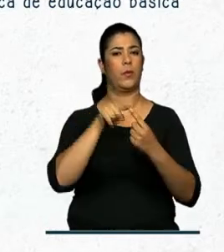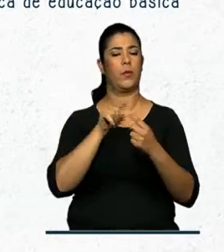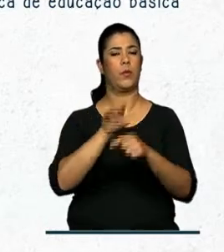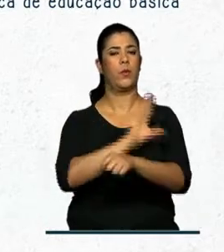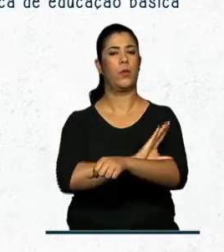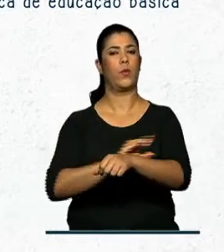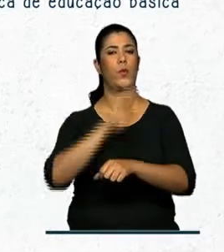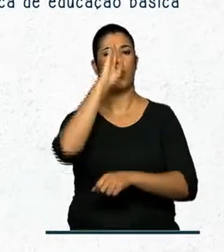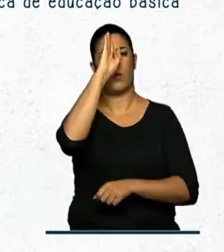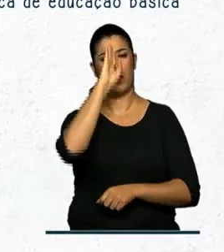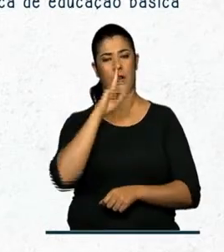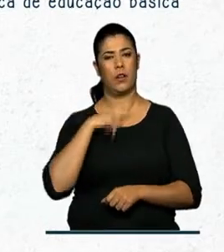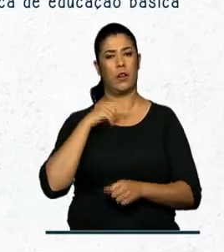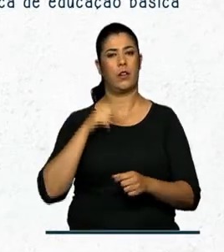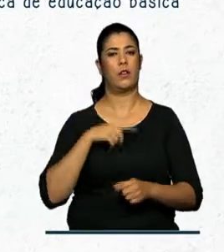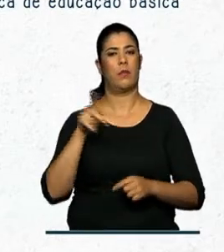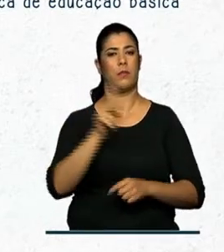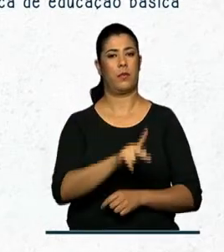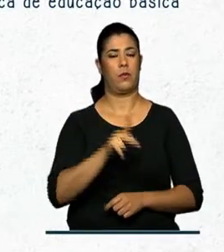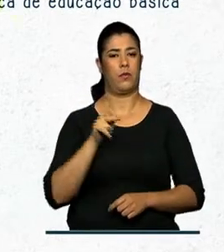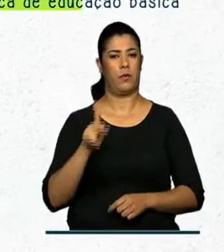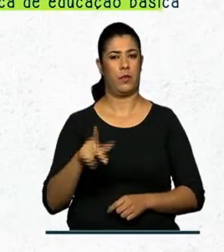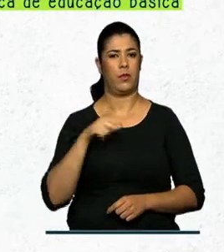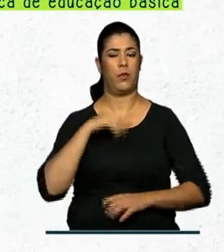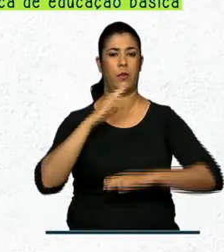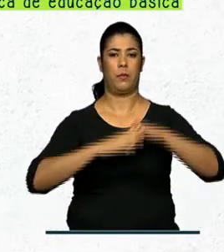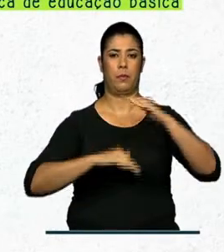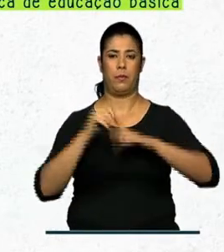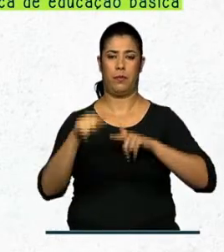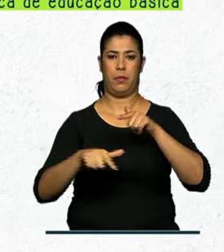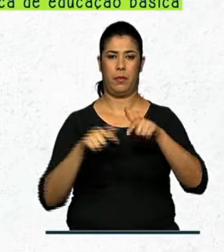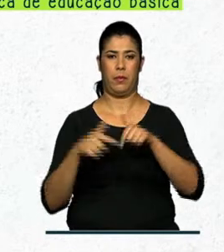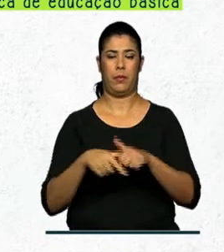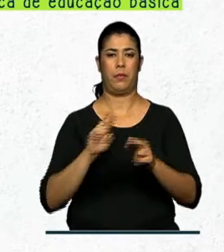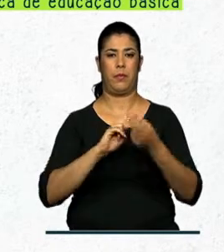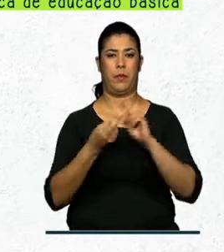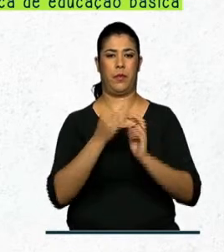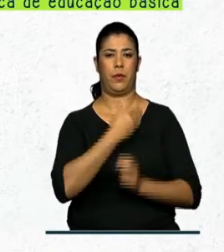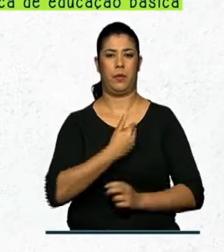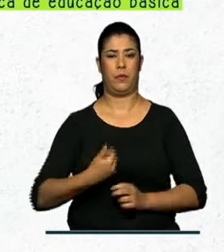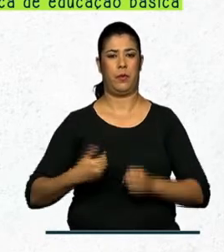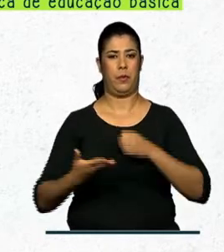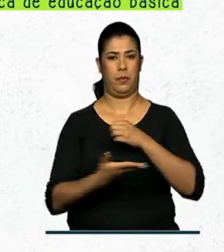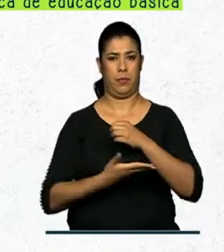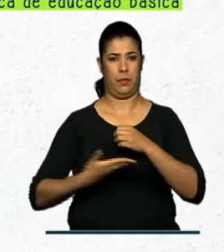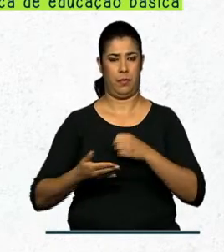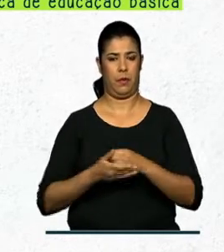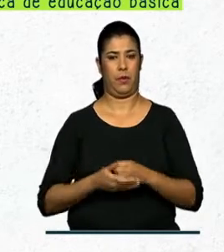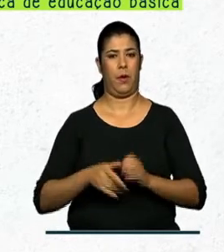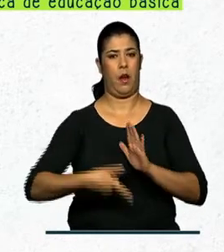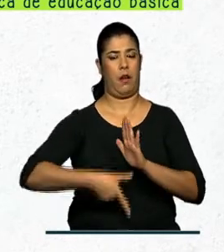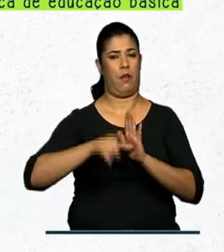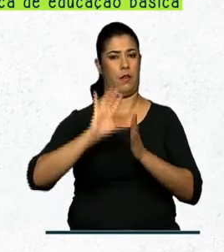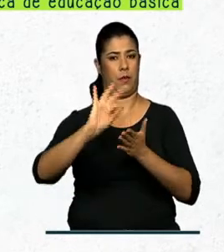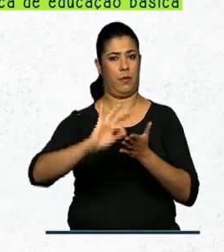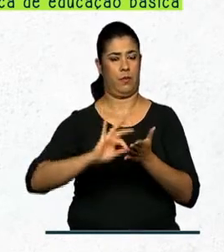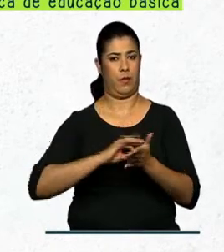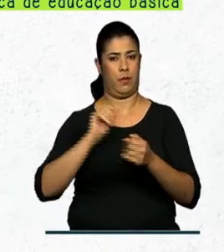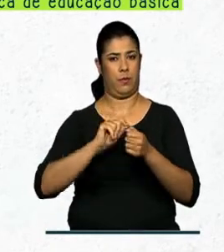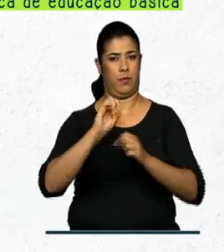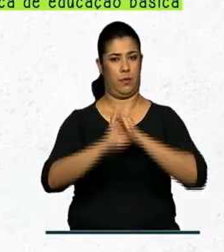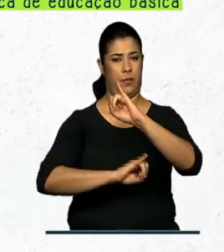são gratuitos e destinados aos docentes em exercício na Rede Pública de Educação Básica. A pré-inscrição deve ser feita